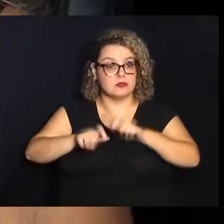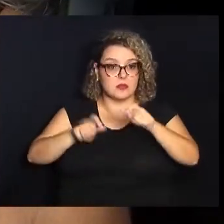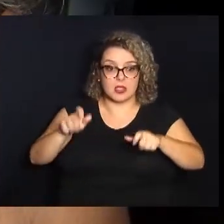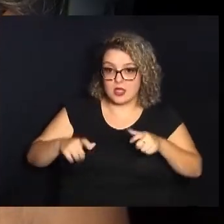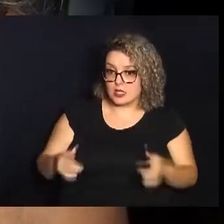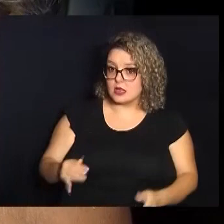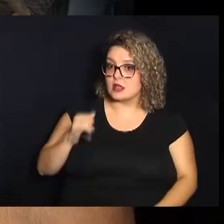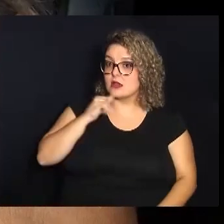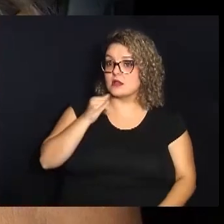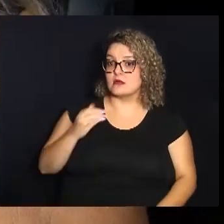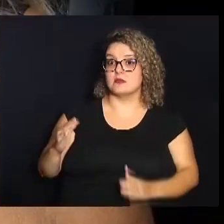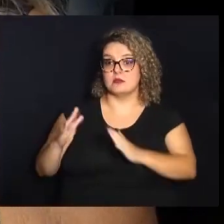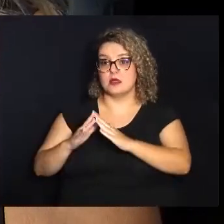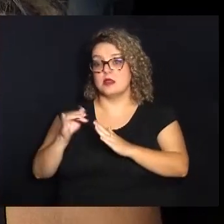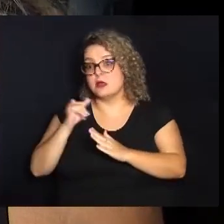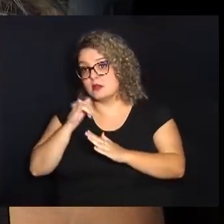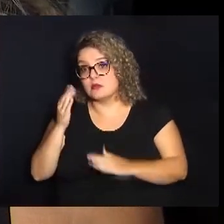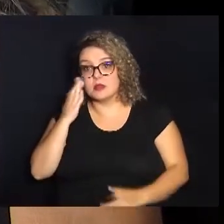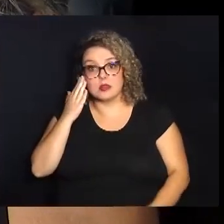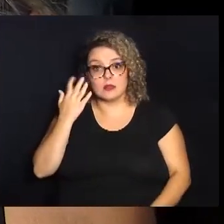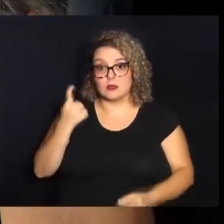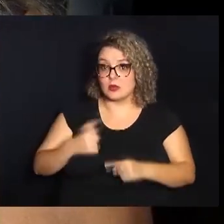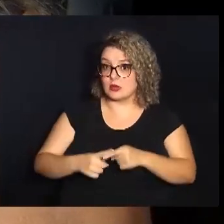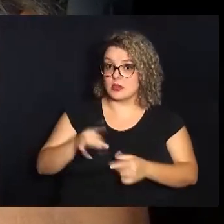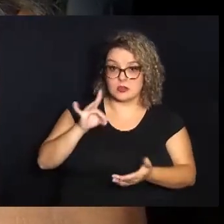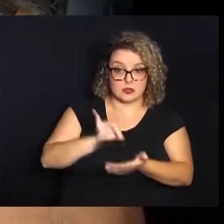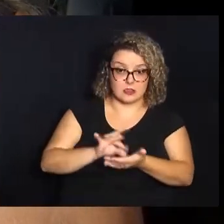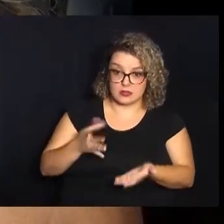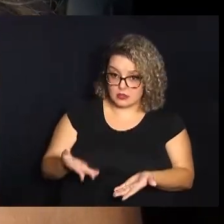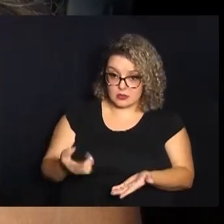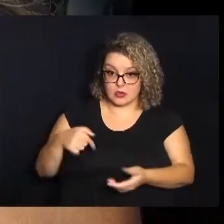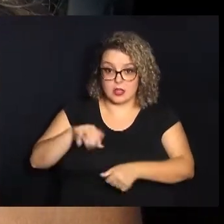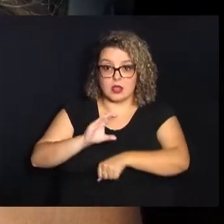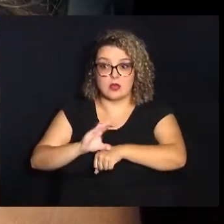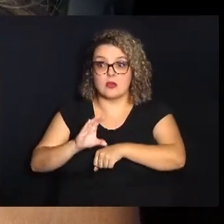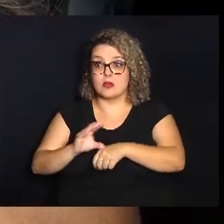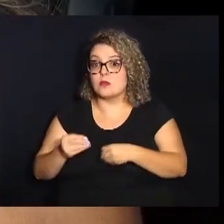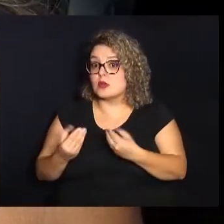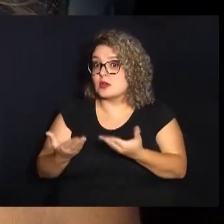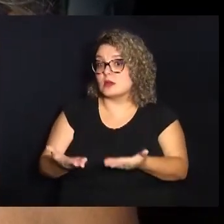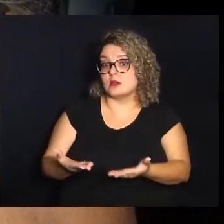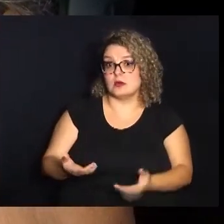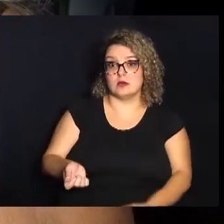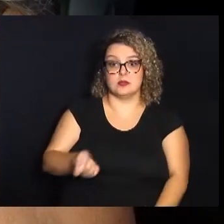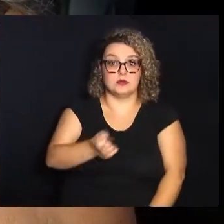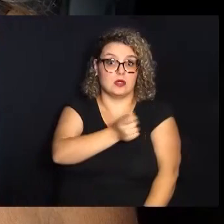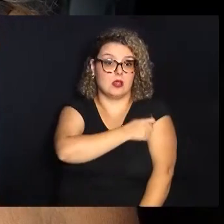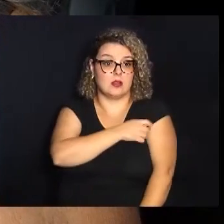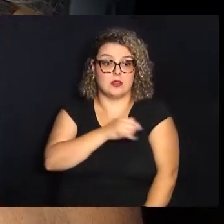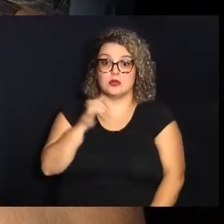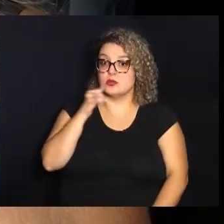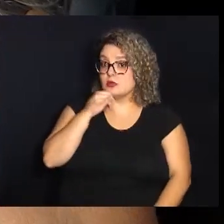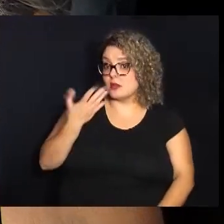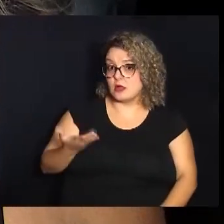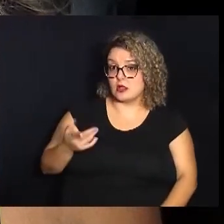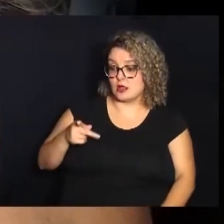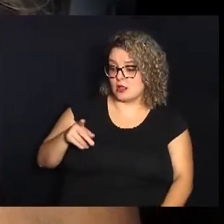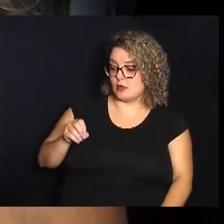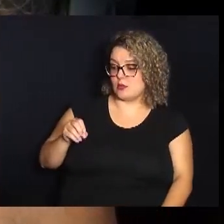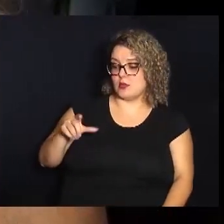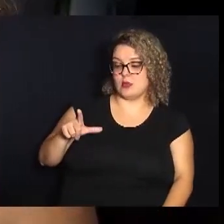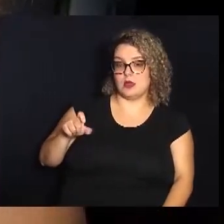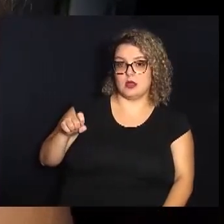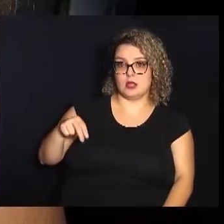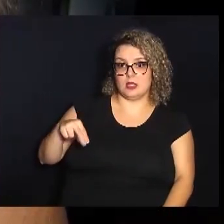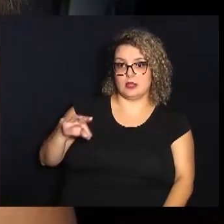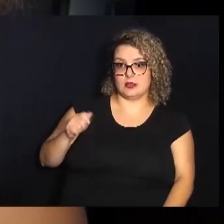polentada a gente faz uma vez por mês. E como que é para você, né, receber todo o pessoal aqui comemorando, festejando?